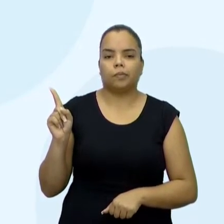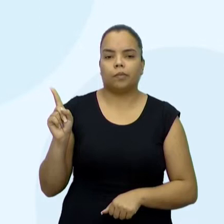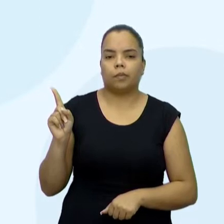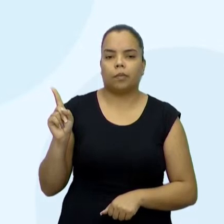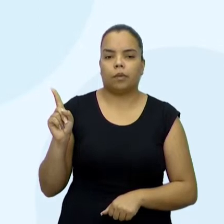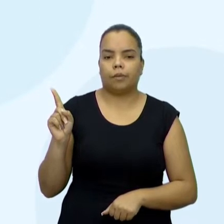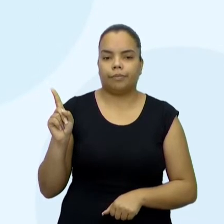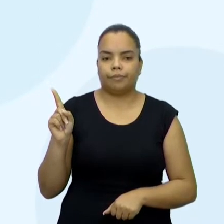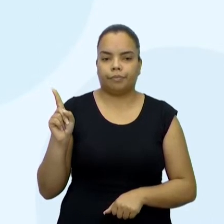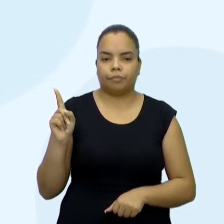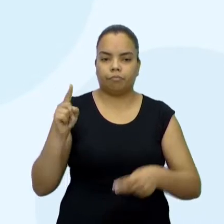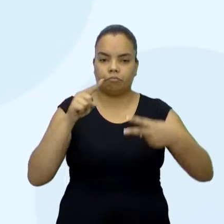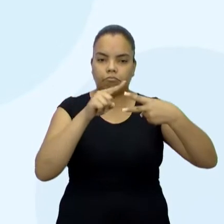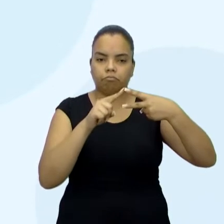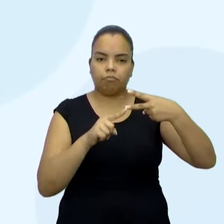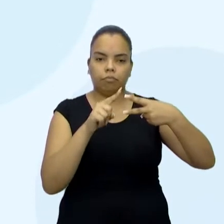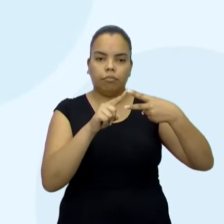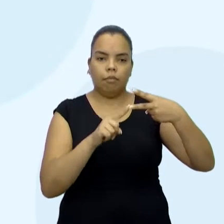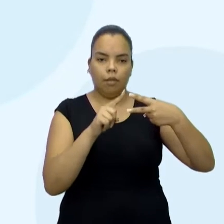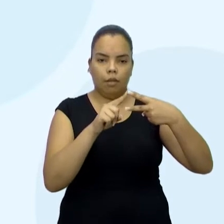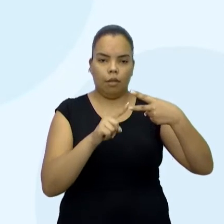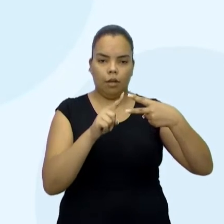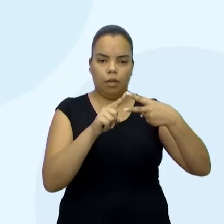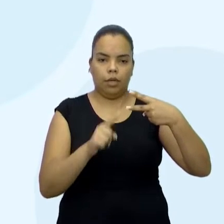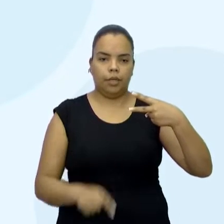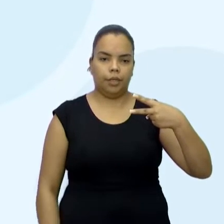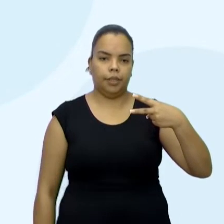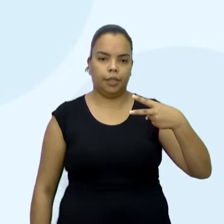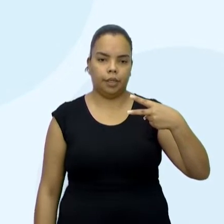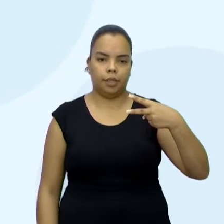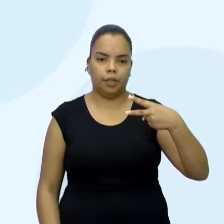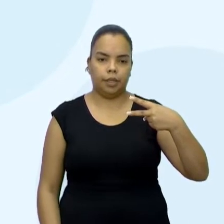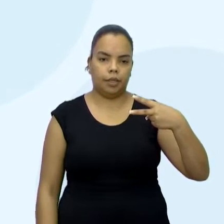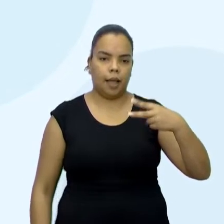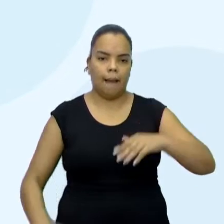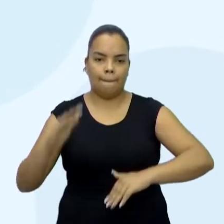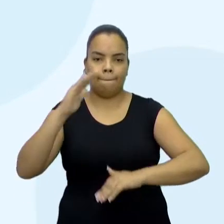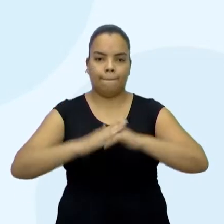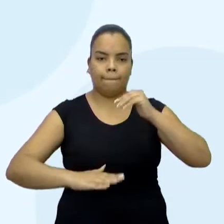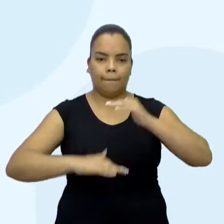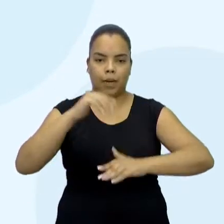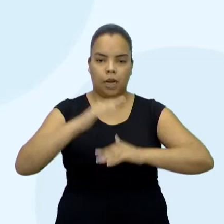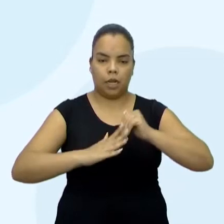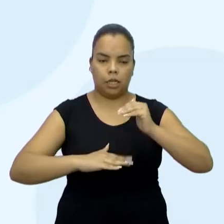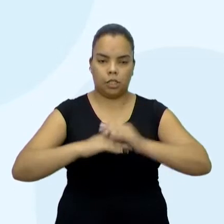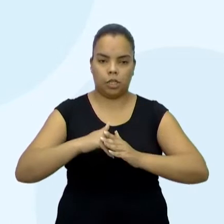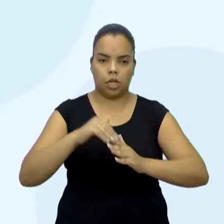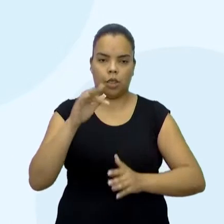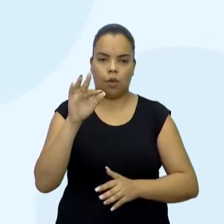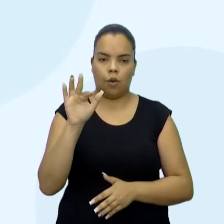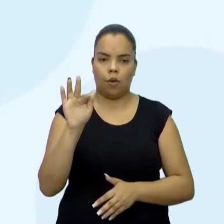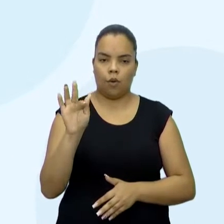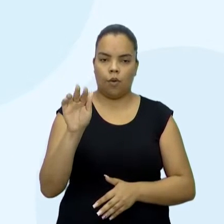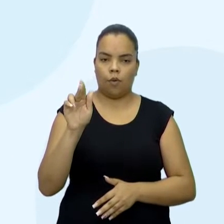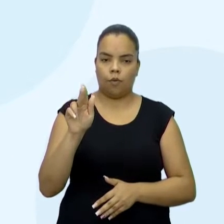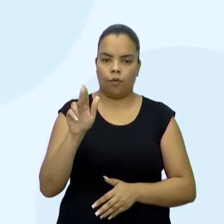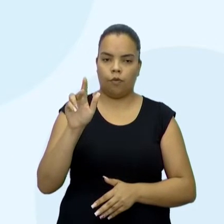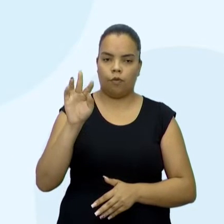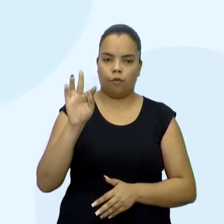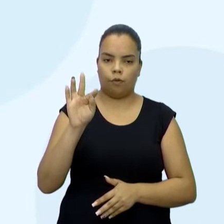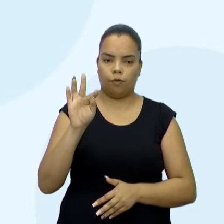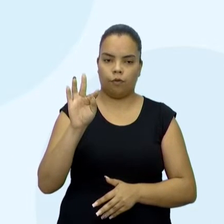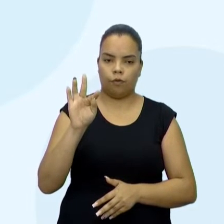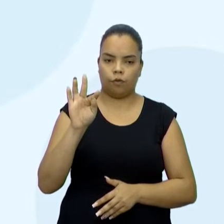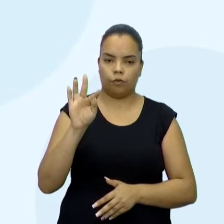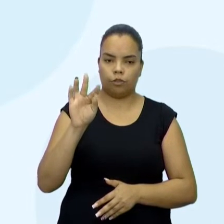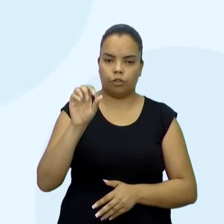Então foram sugeridas duas modalidades, né? A prática do futsal, lembrando que ela tem menor